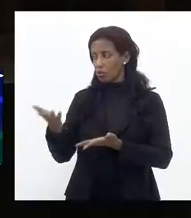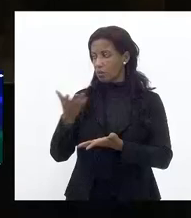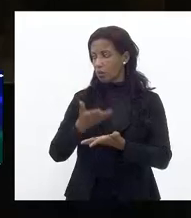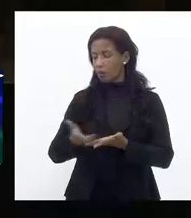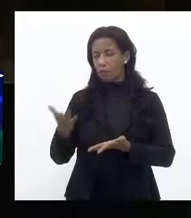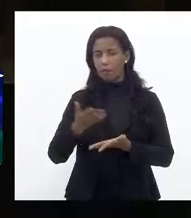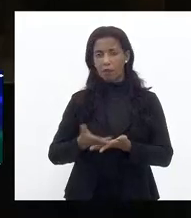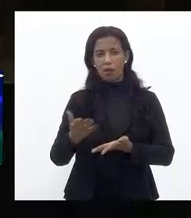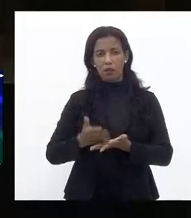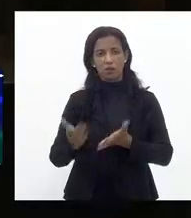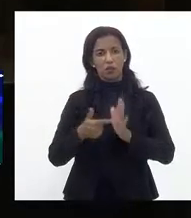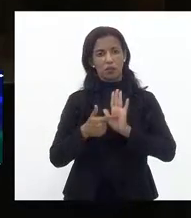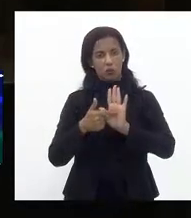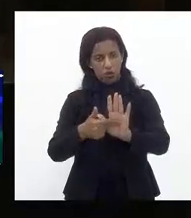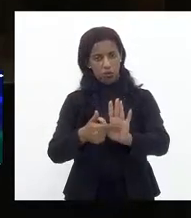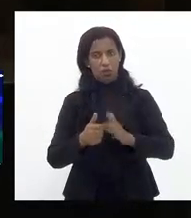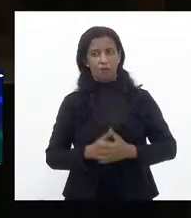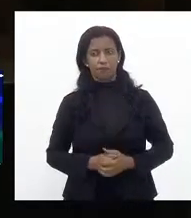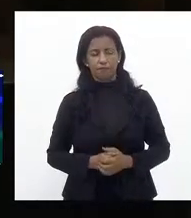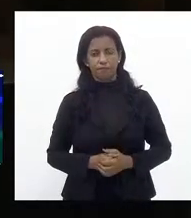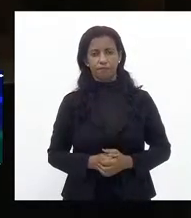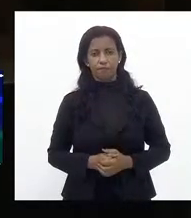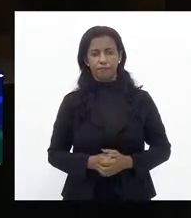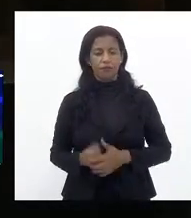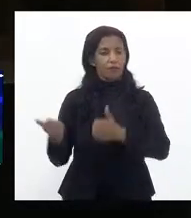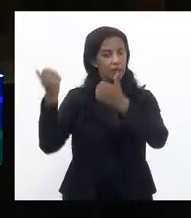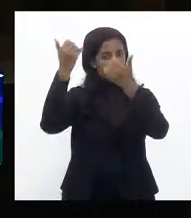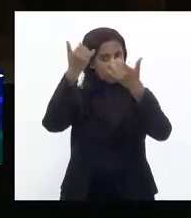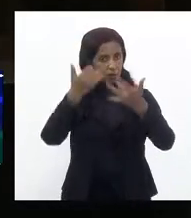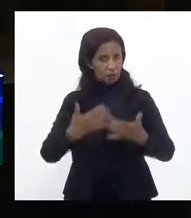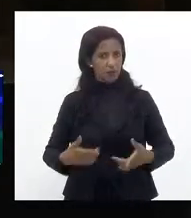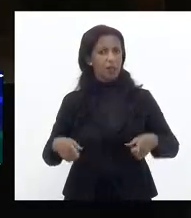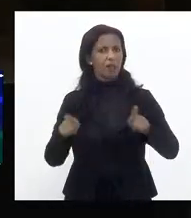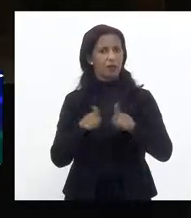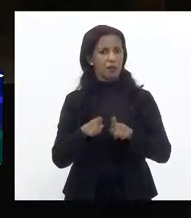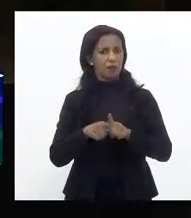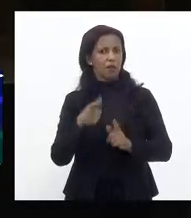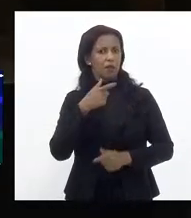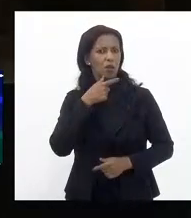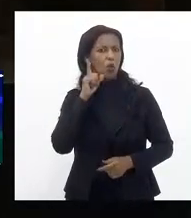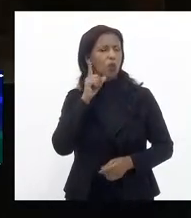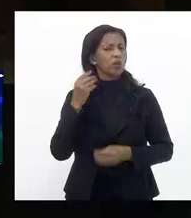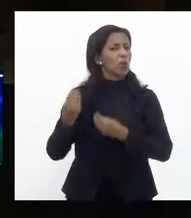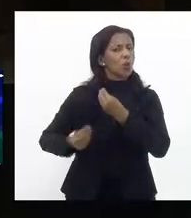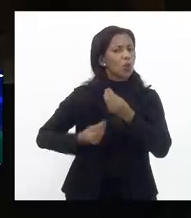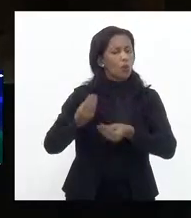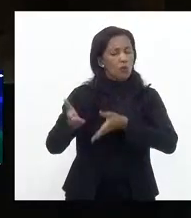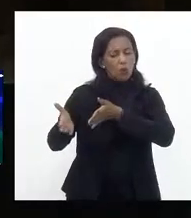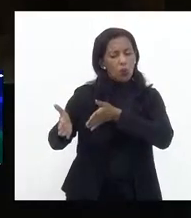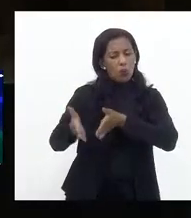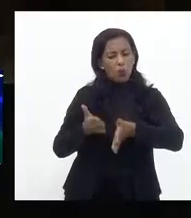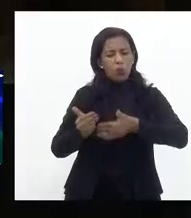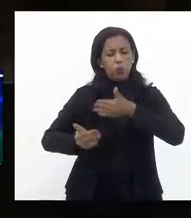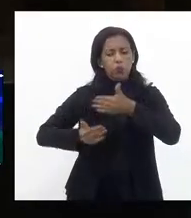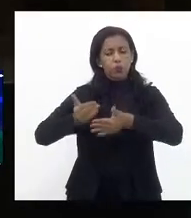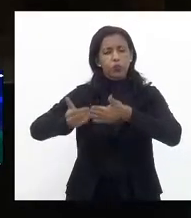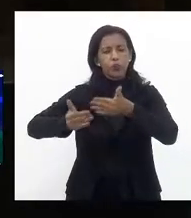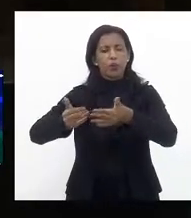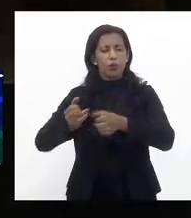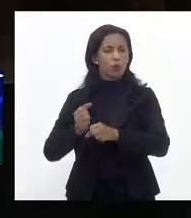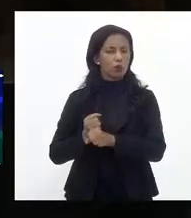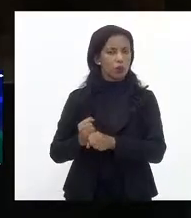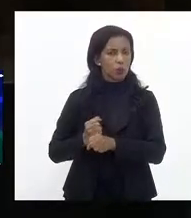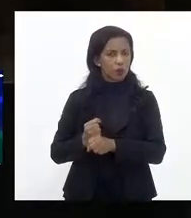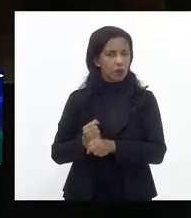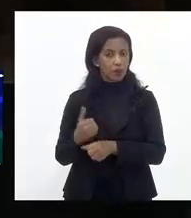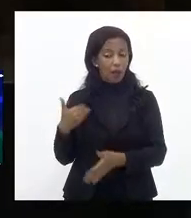si só já têm mostrado isso. Relatei também no plenário de ontem como foi o caminhar dos anos passados